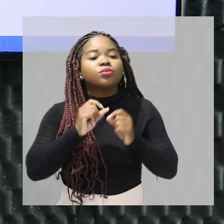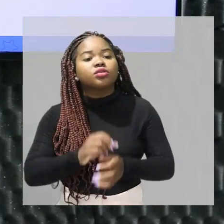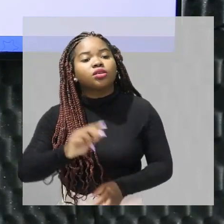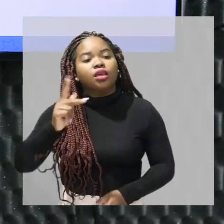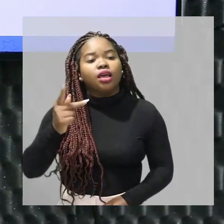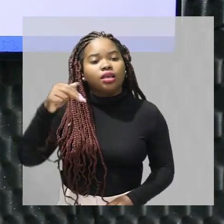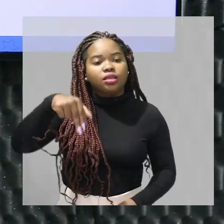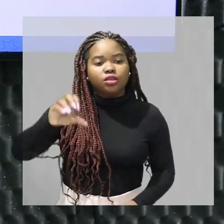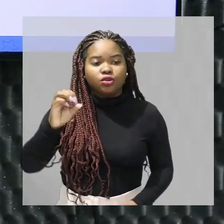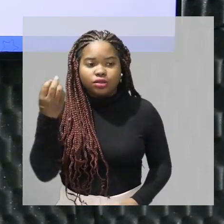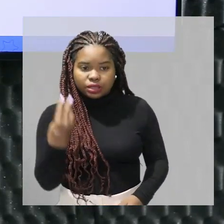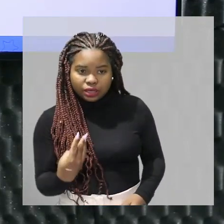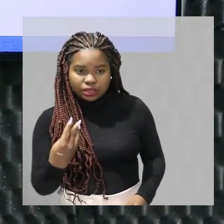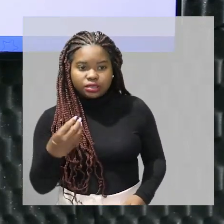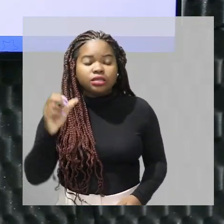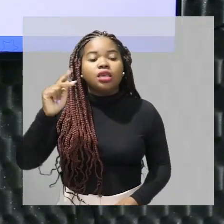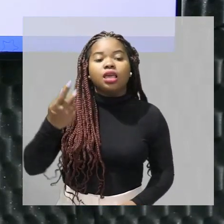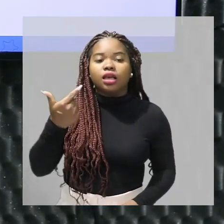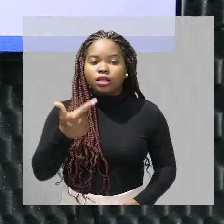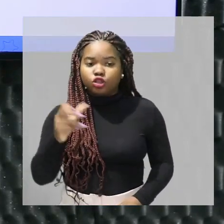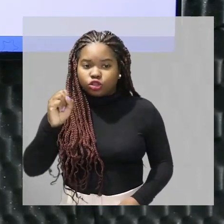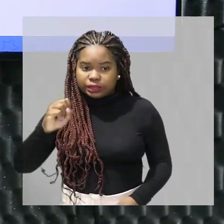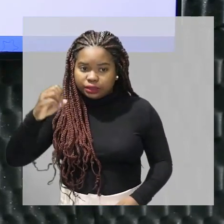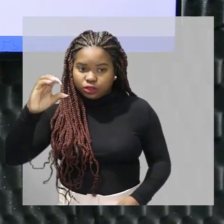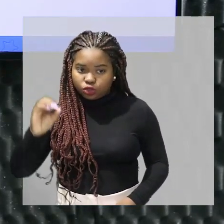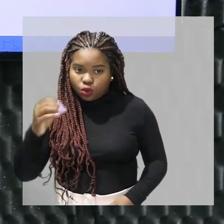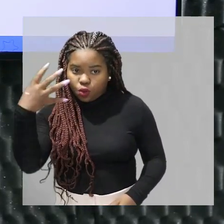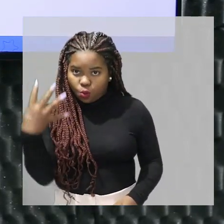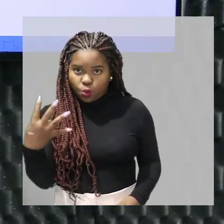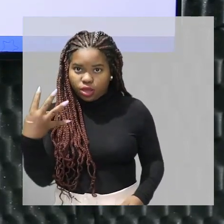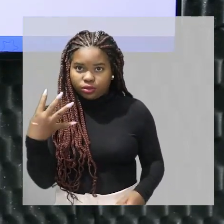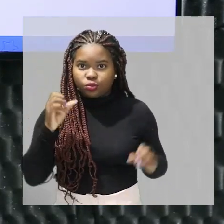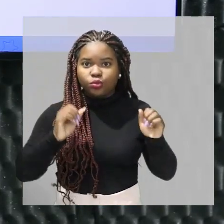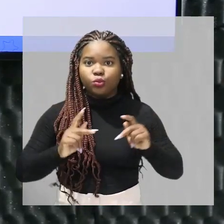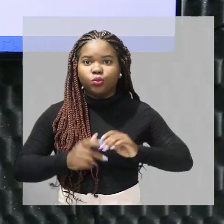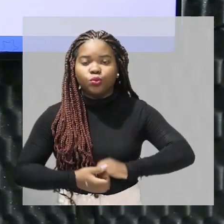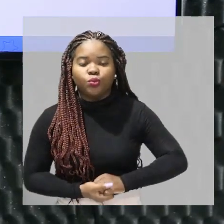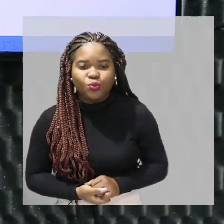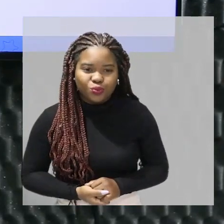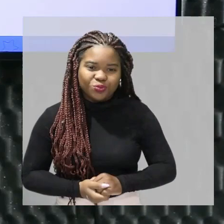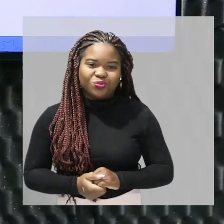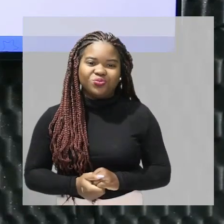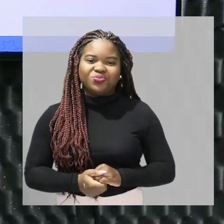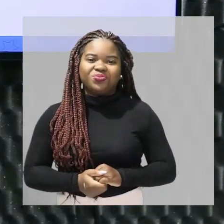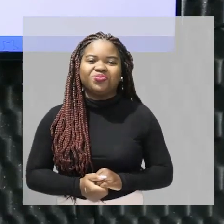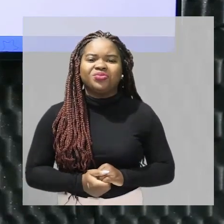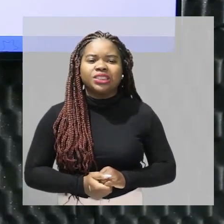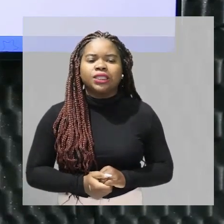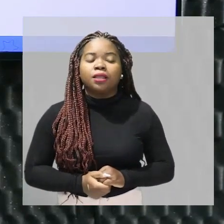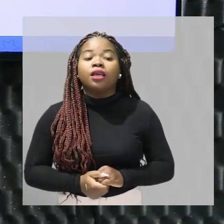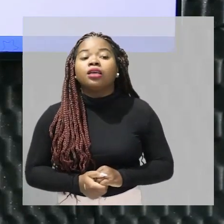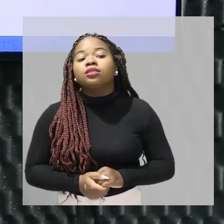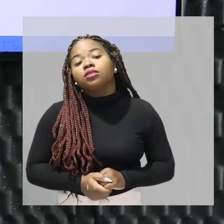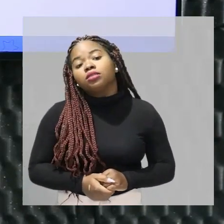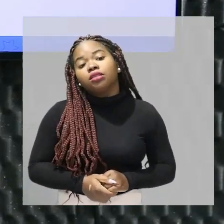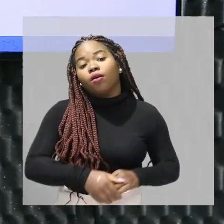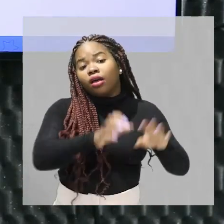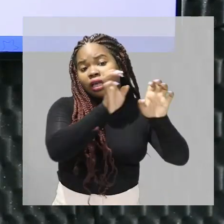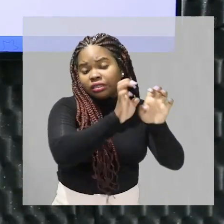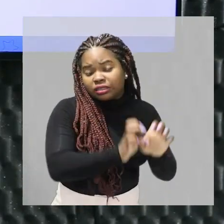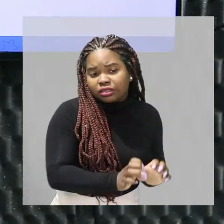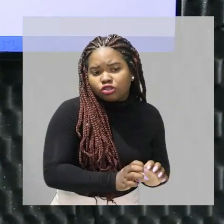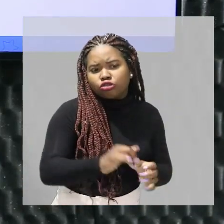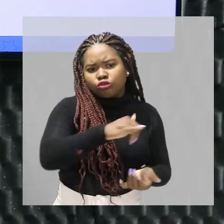ácido nítrico, e o H2SO4, o ácido sulfúrico. Esses compostos, ao